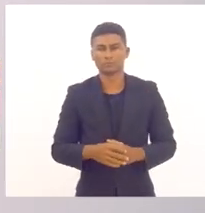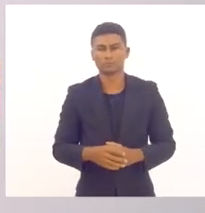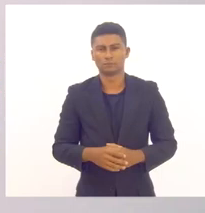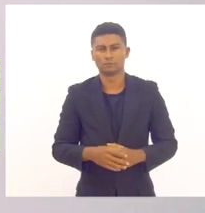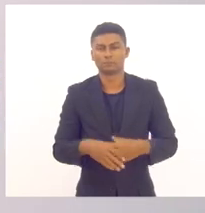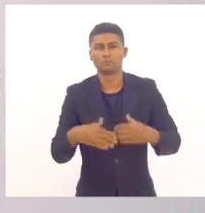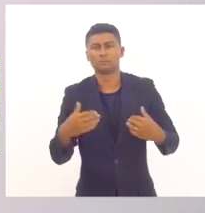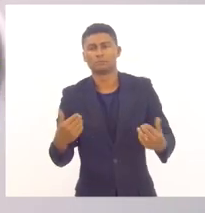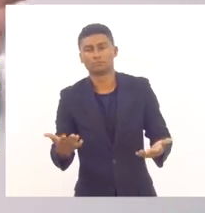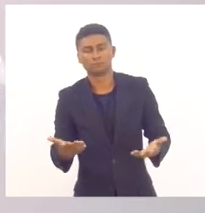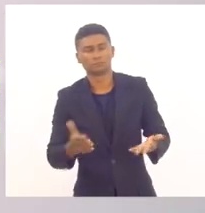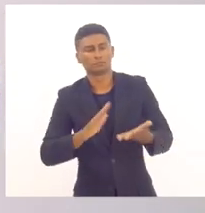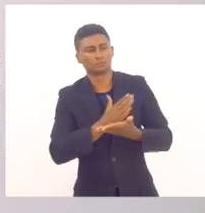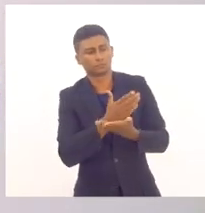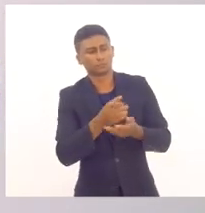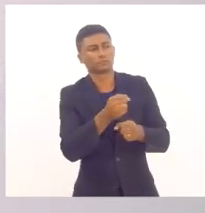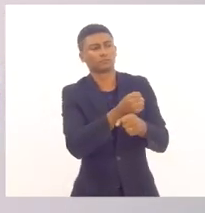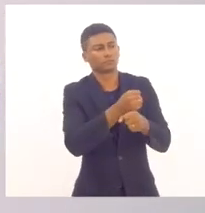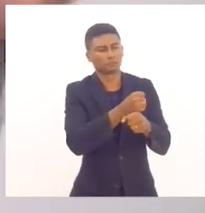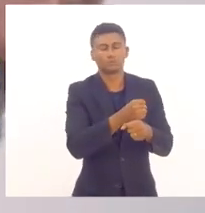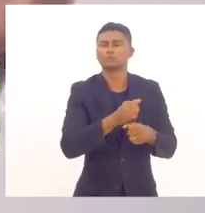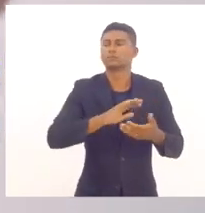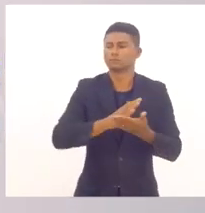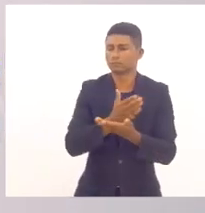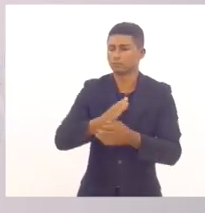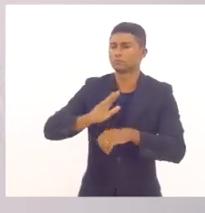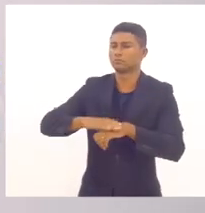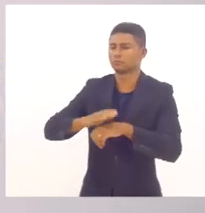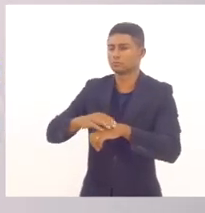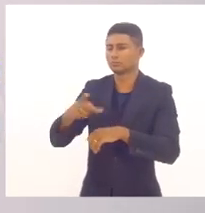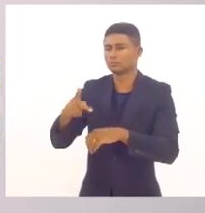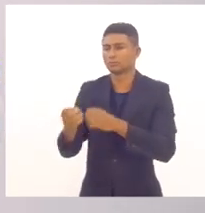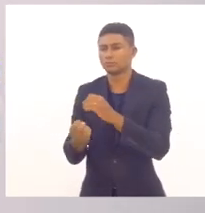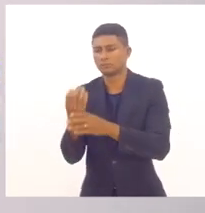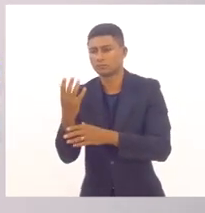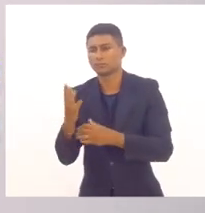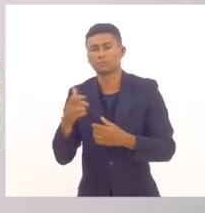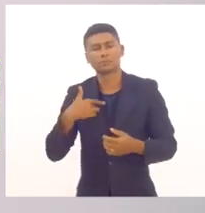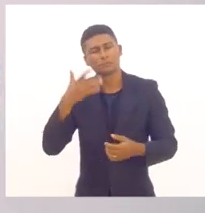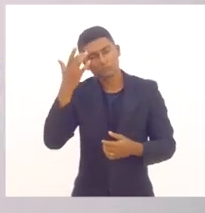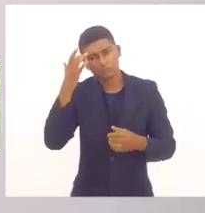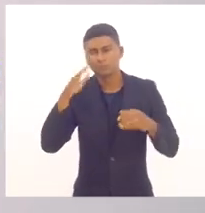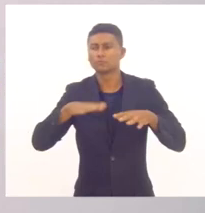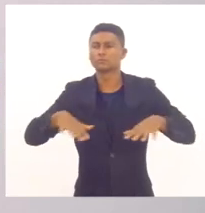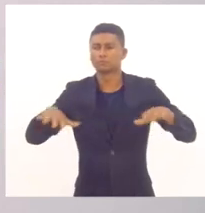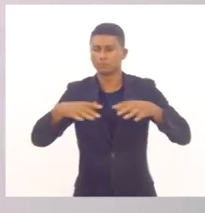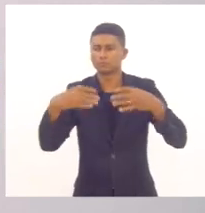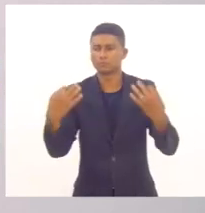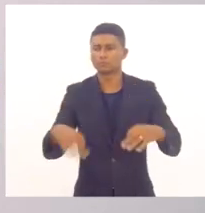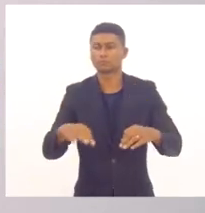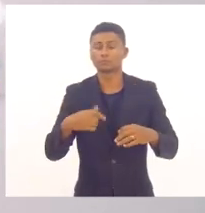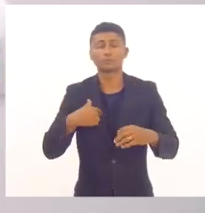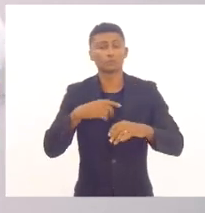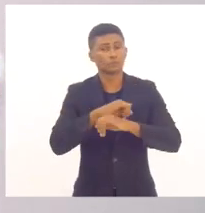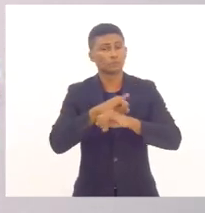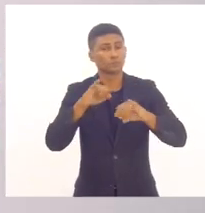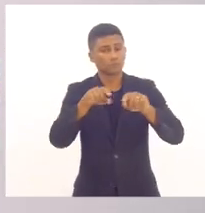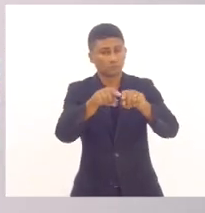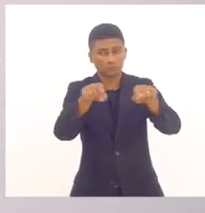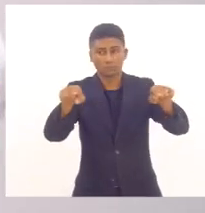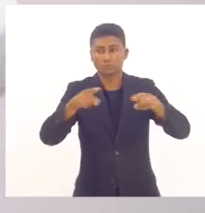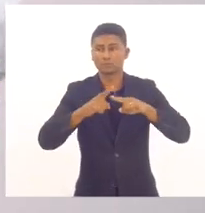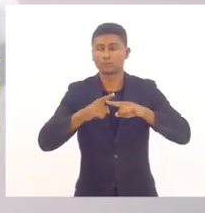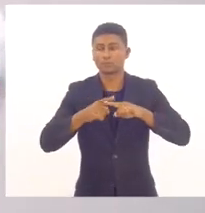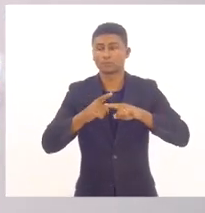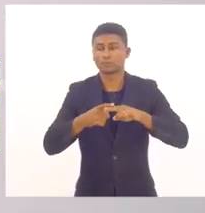quem está mais tempo, quem fez, quem não fez, quem representa mais. Eu considero tudo isso legítimo. Eu só estou chamando a atenção que não é,